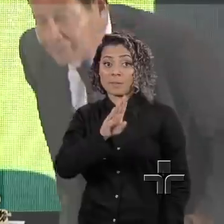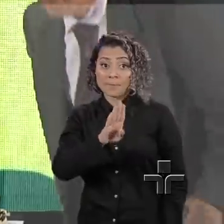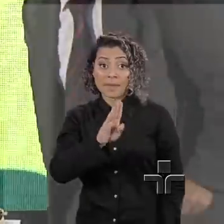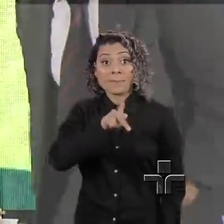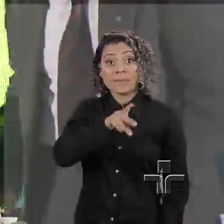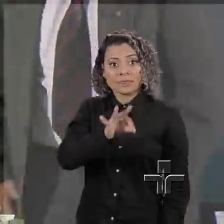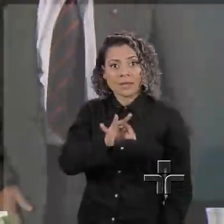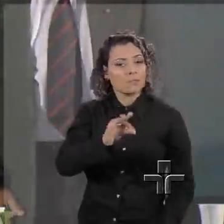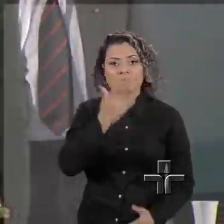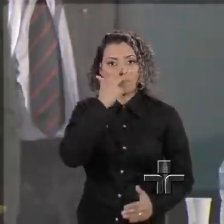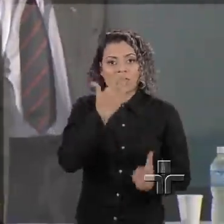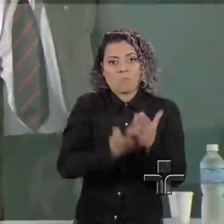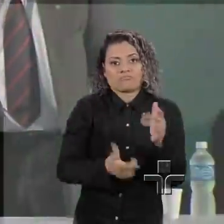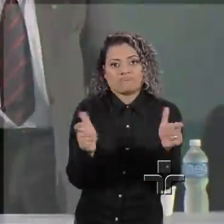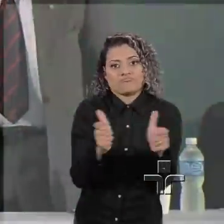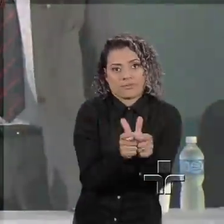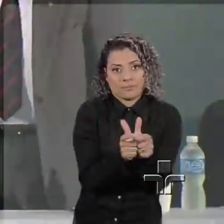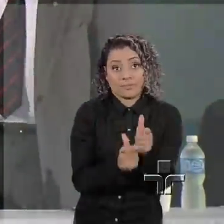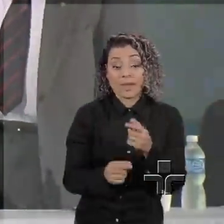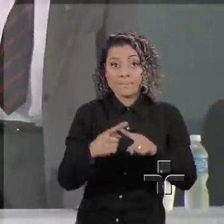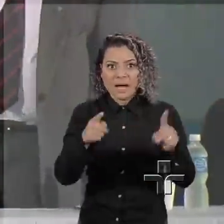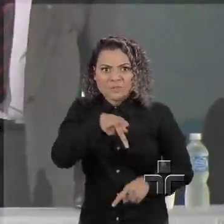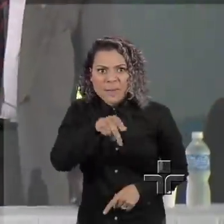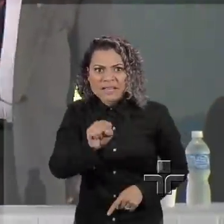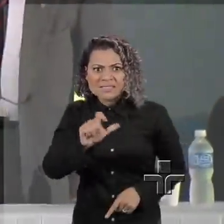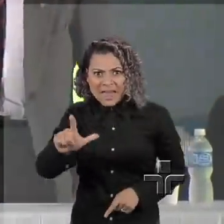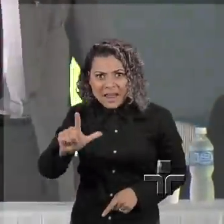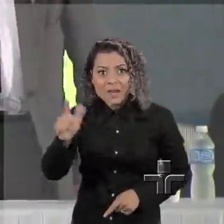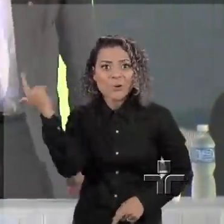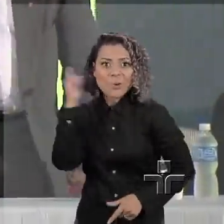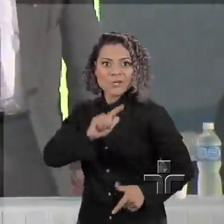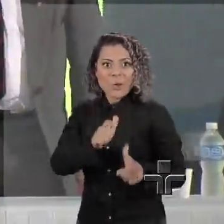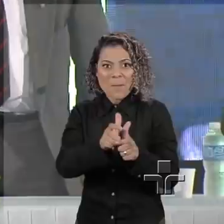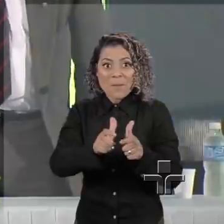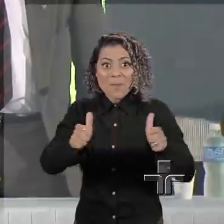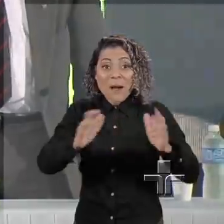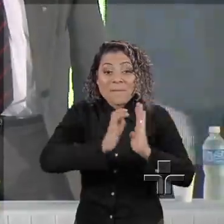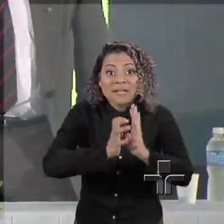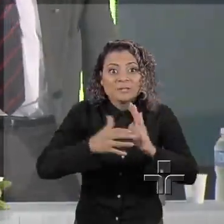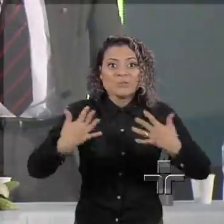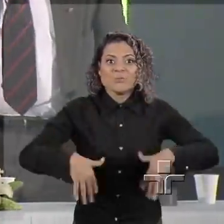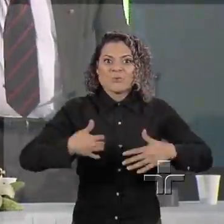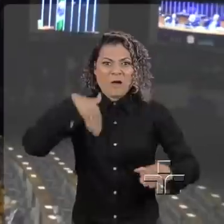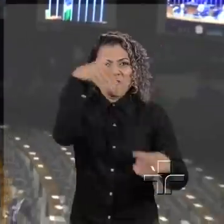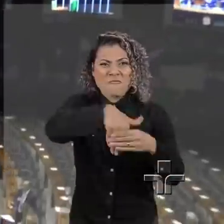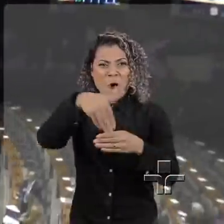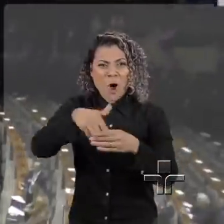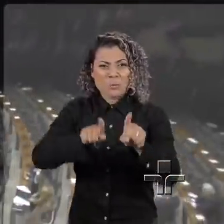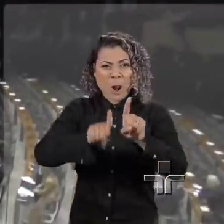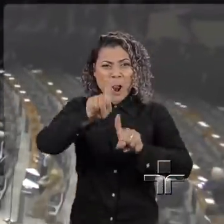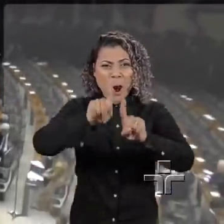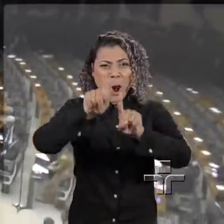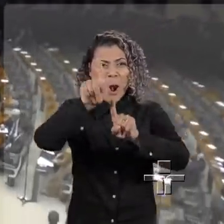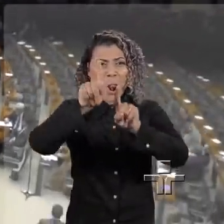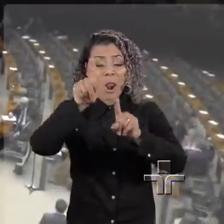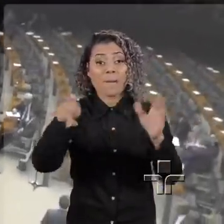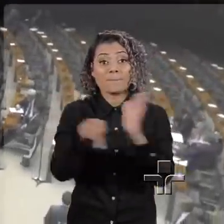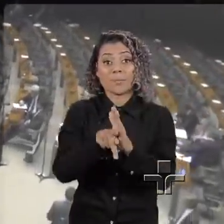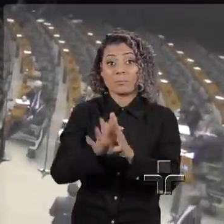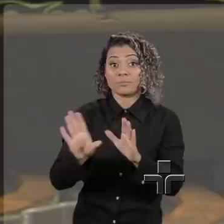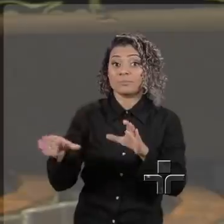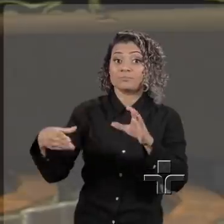espaço, enquanto o PSL de Bolsonaro se tornou o partido que mais recebeu votos na eleição para a Câmara